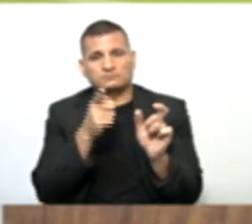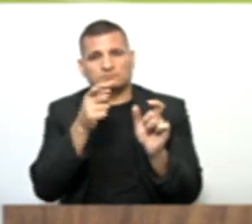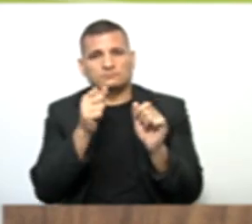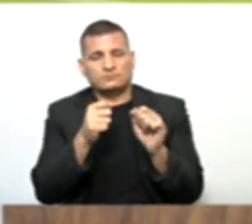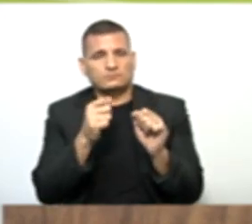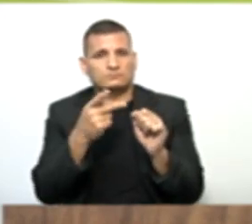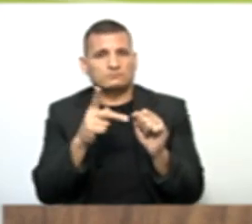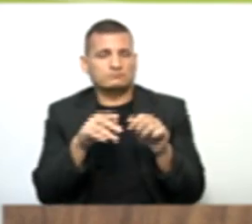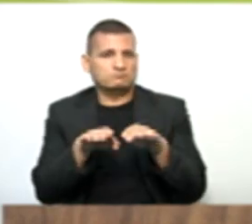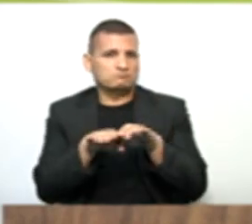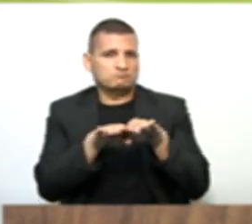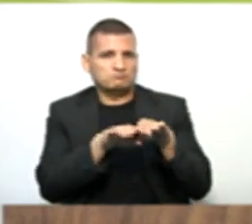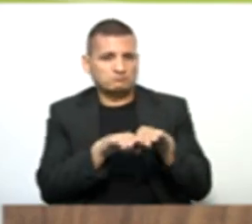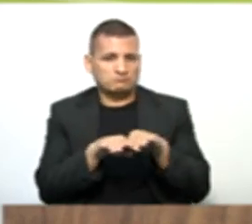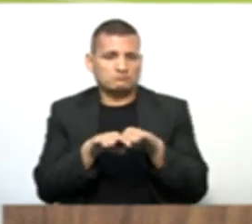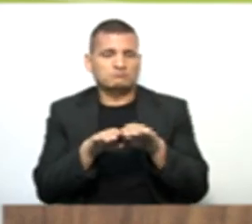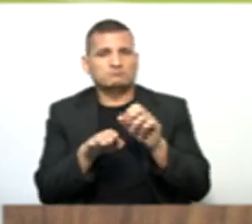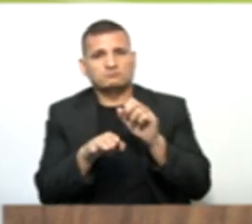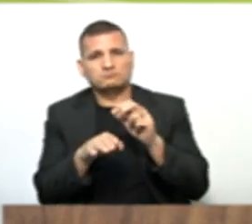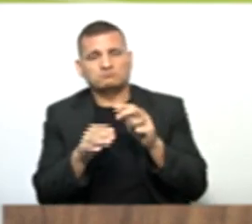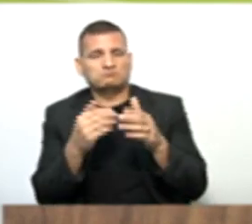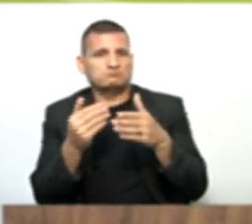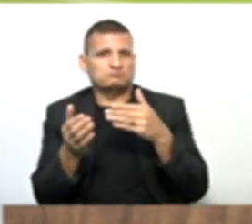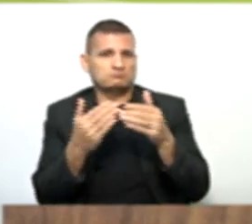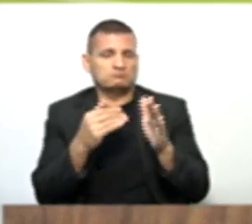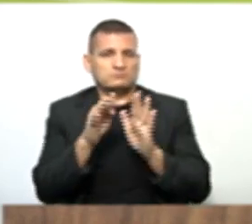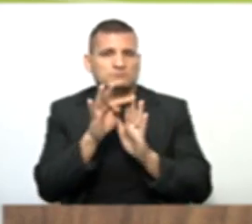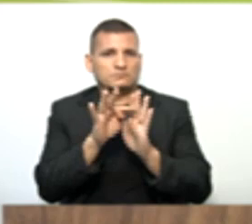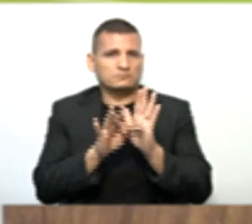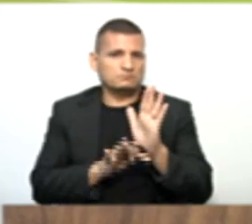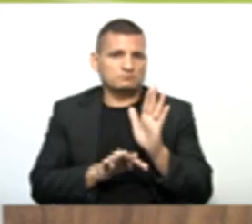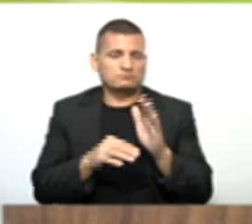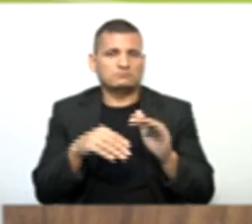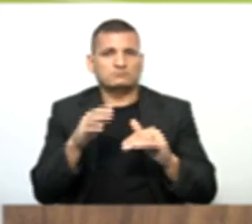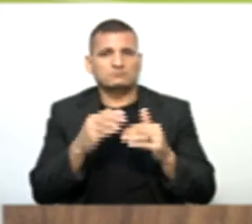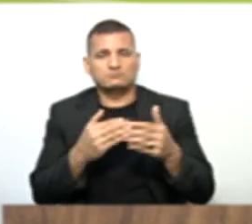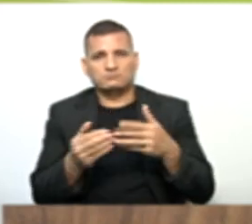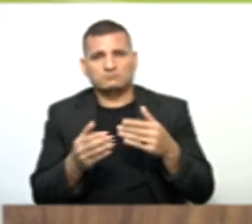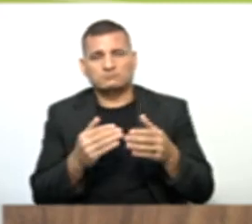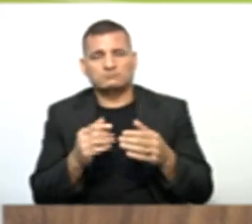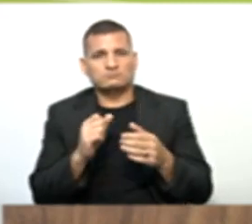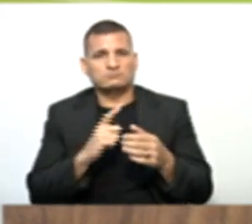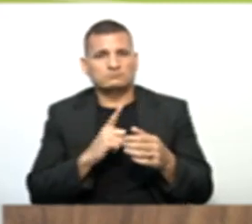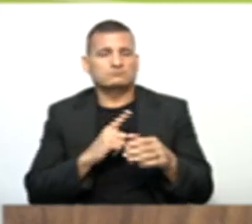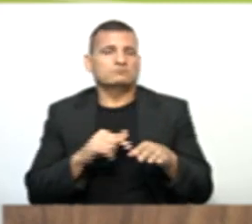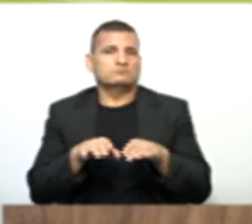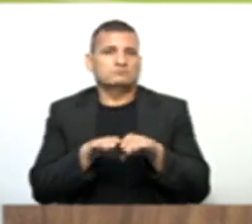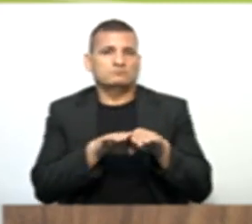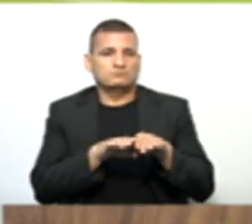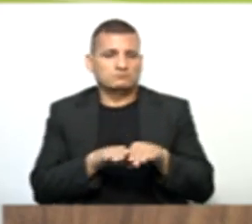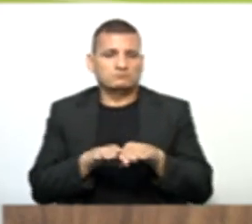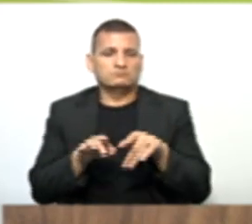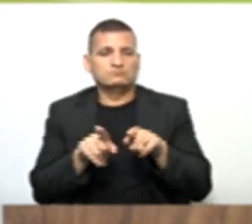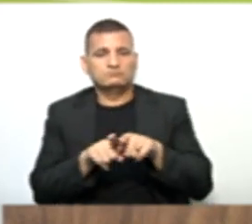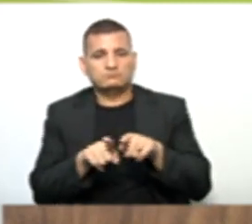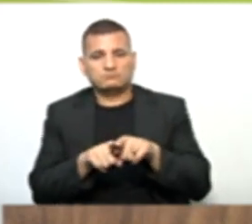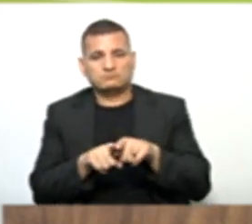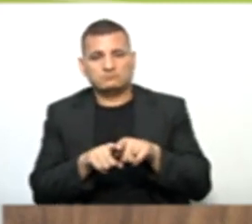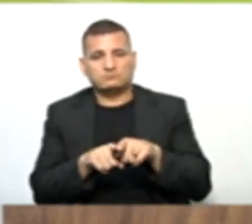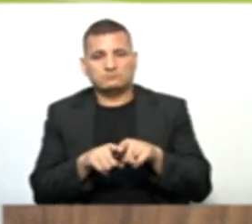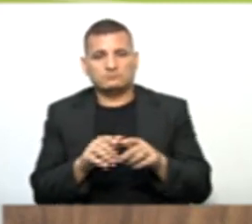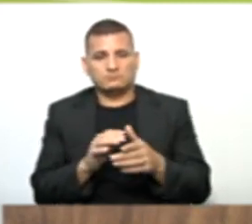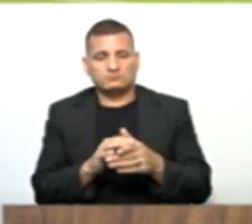seu padrão ou o editor de texto que você está usando tem um padrão também. Ou você pode